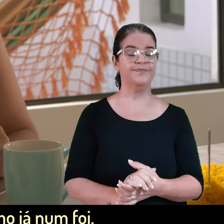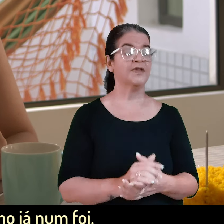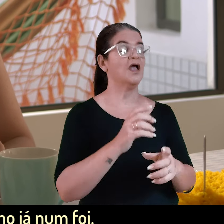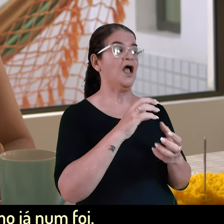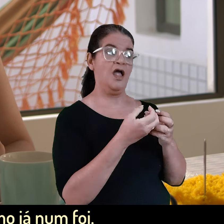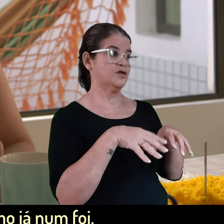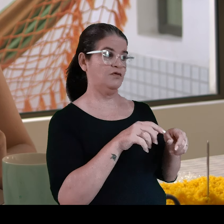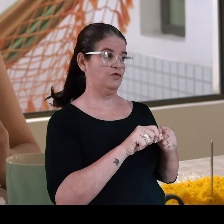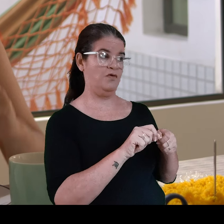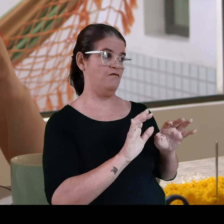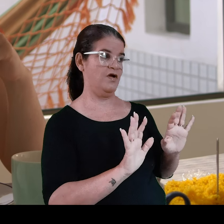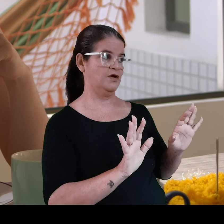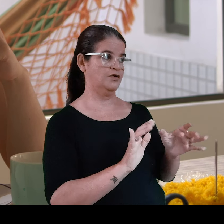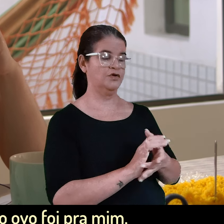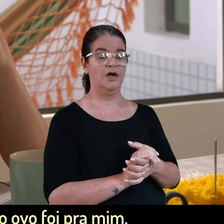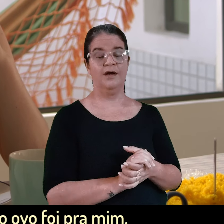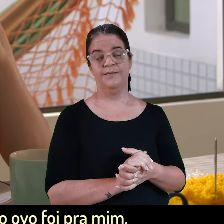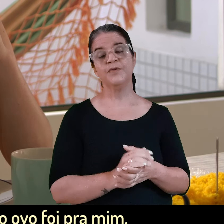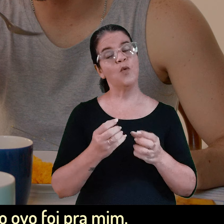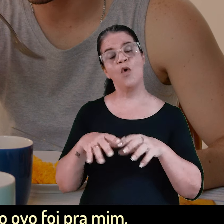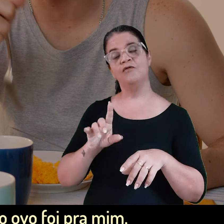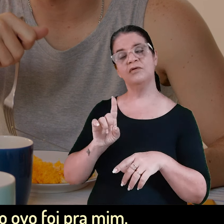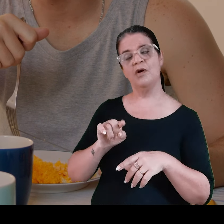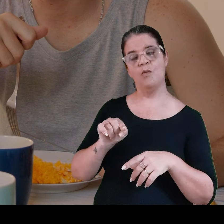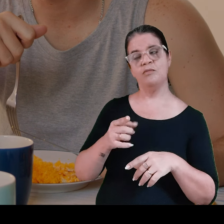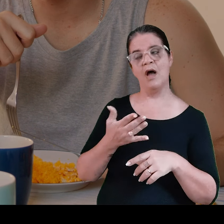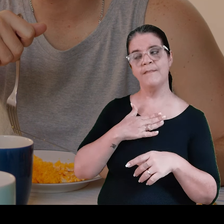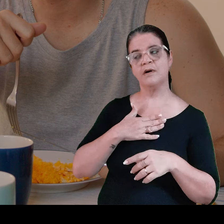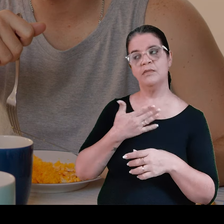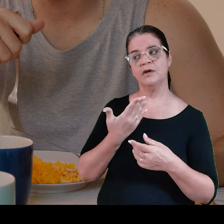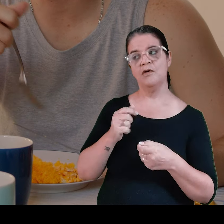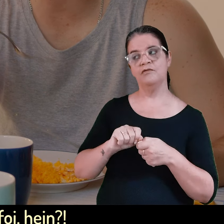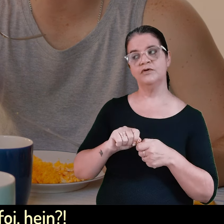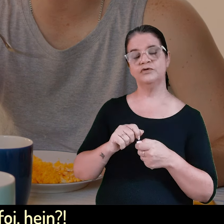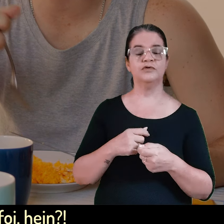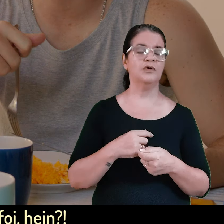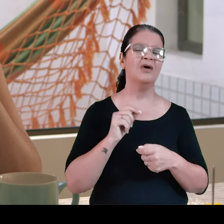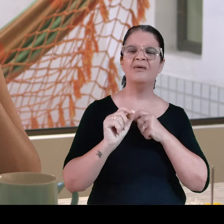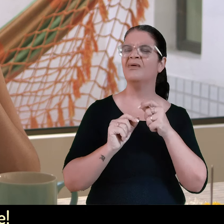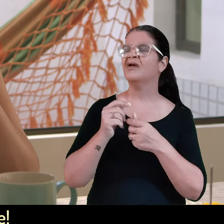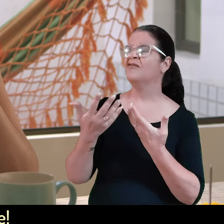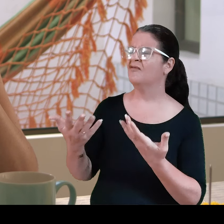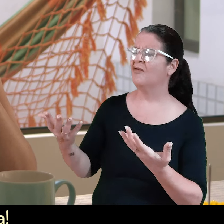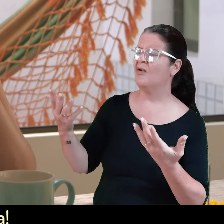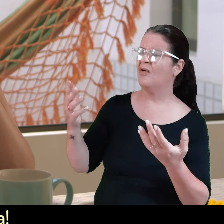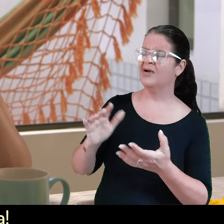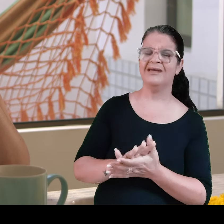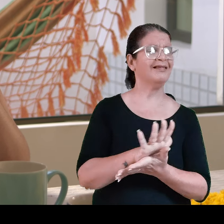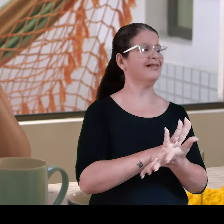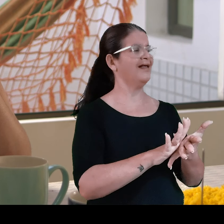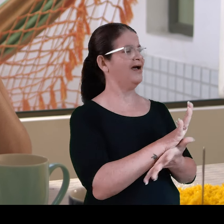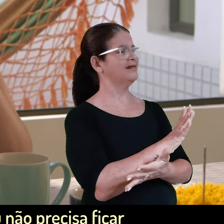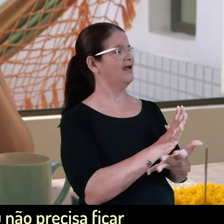Esse ovo mesmo já não foi. Ovo não foi, não. O ovo foi pra mim. O que é que foi, hein? Xiii. Nada.